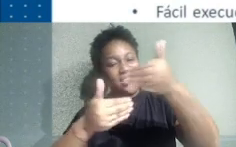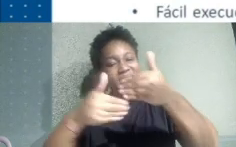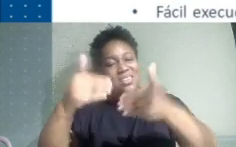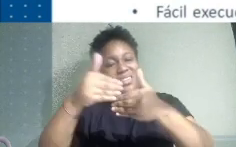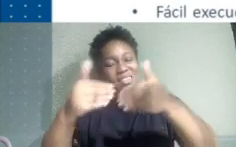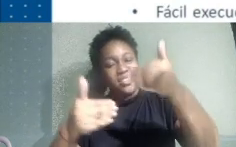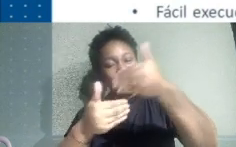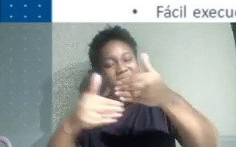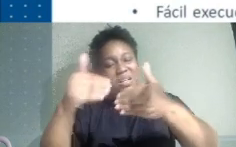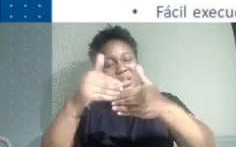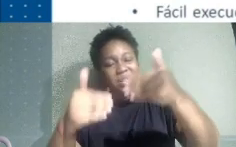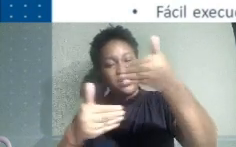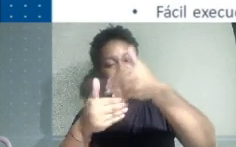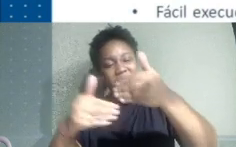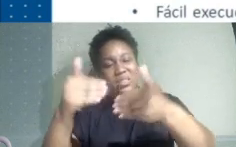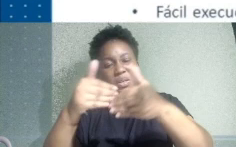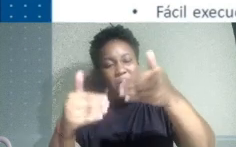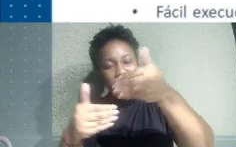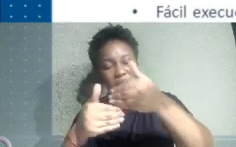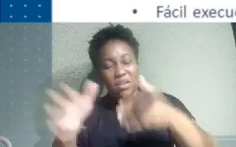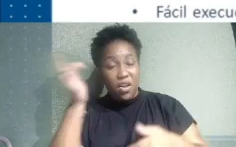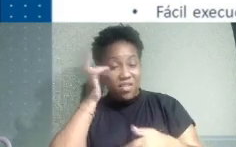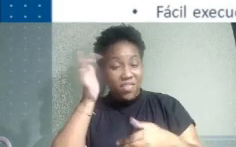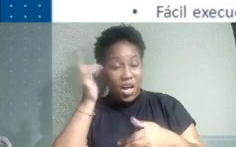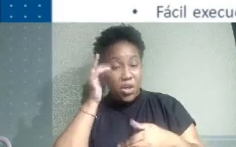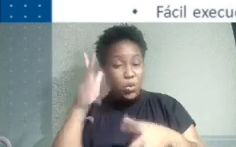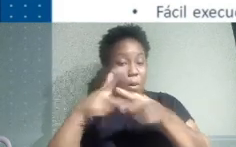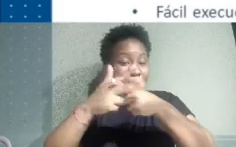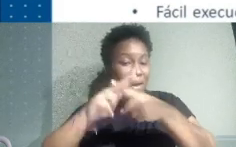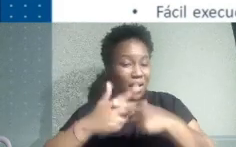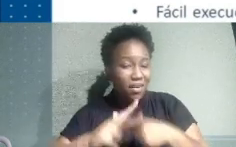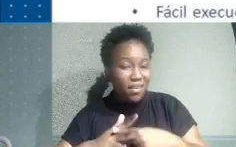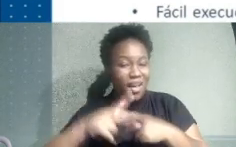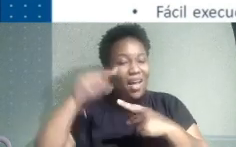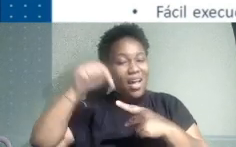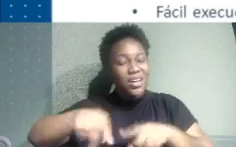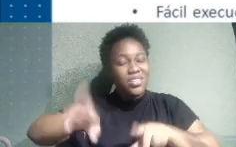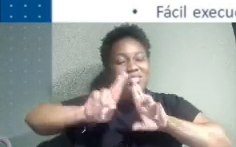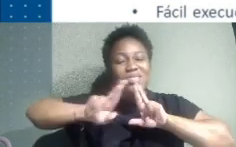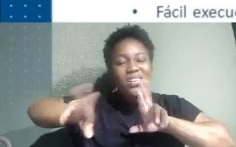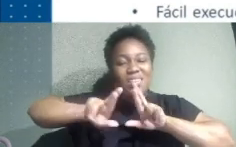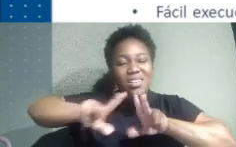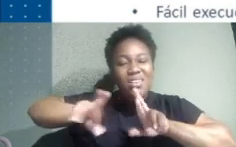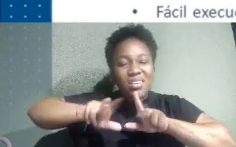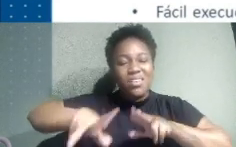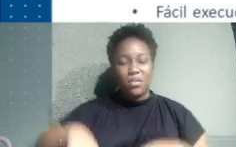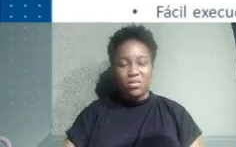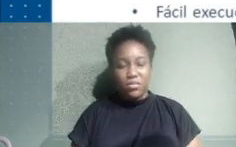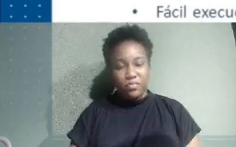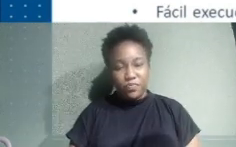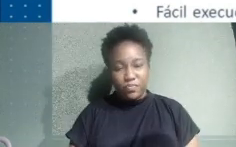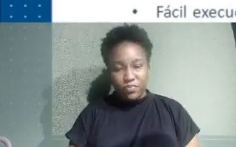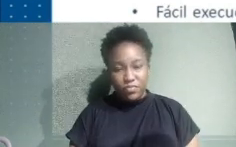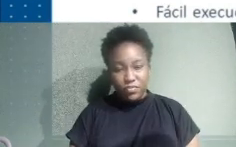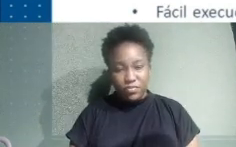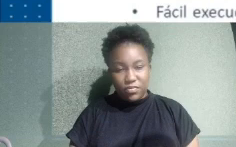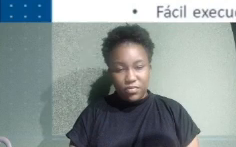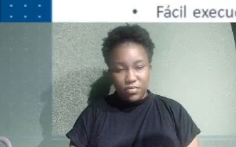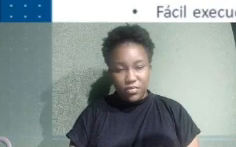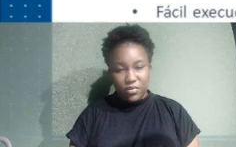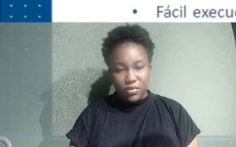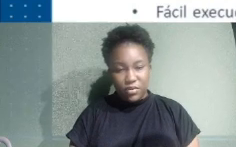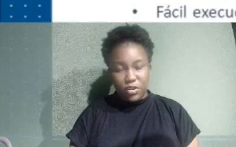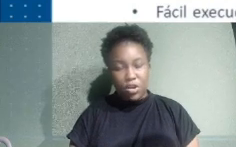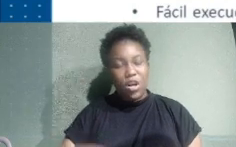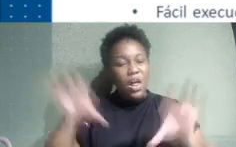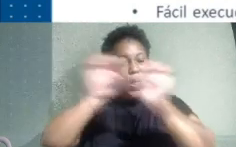componentes das instalações é de fácil execução e fácil manutenção. É diferente da alvenaria, você não precisa rasgar para passar ali. É diferente da alvenaria